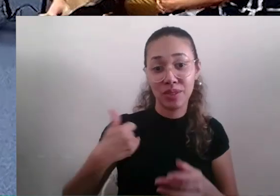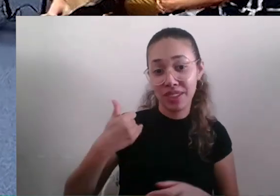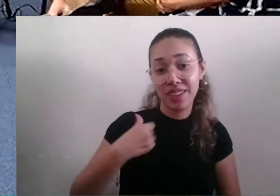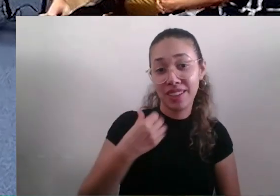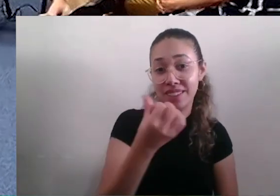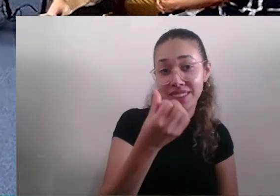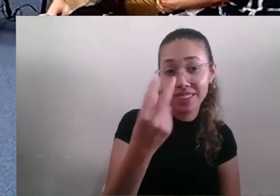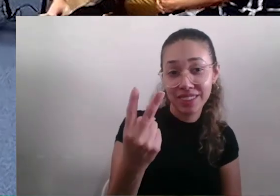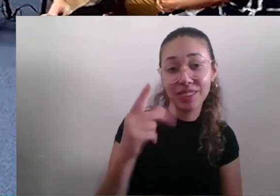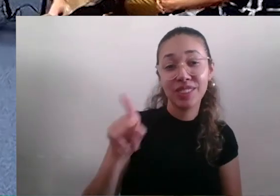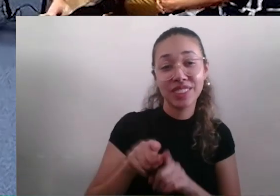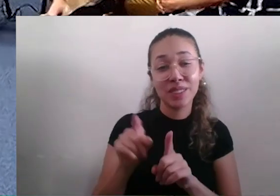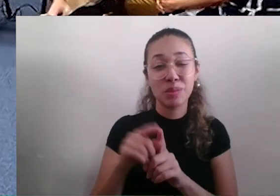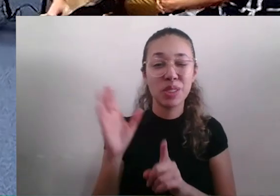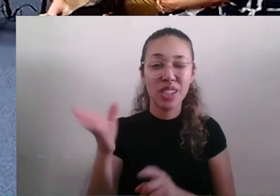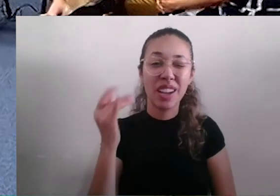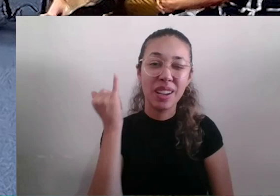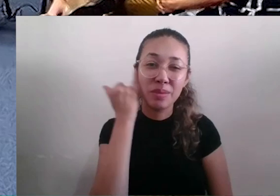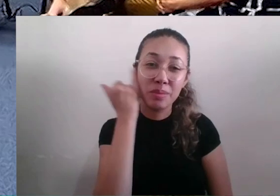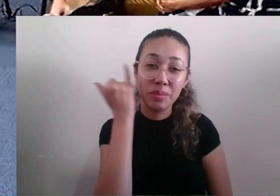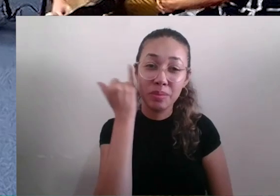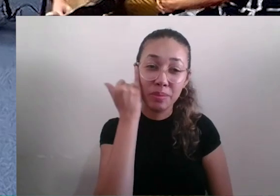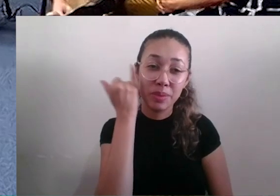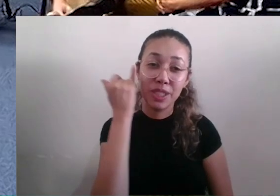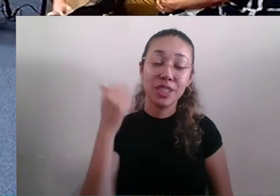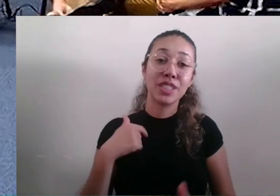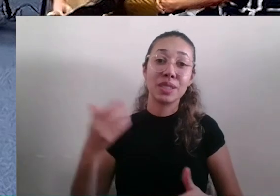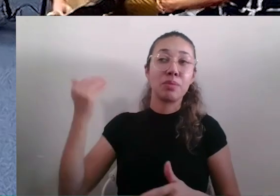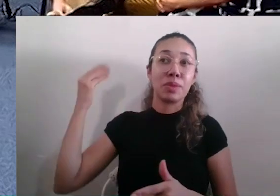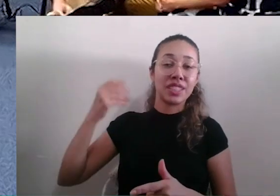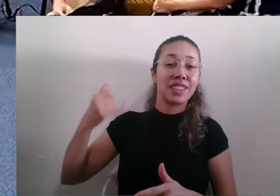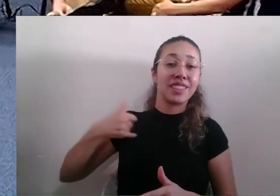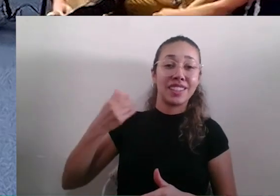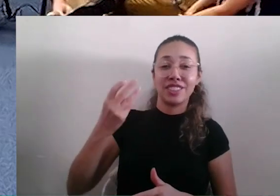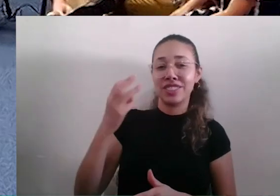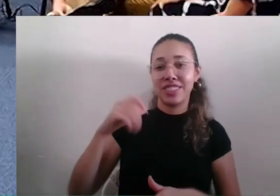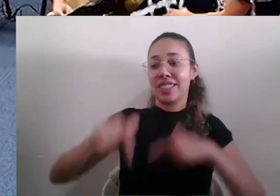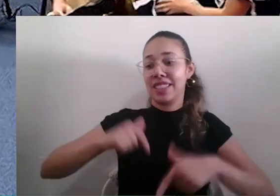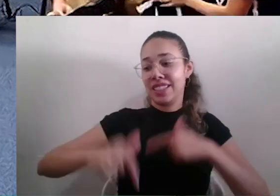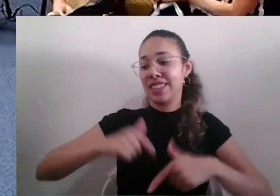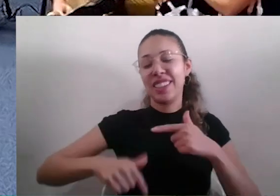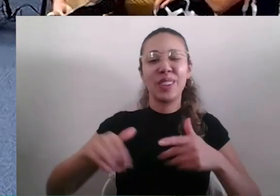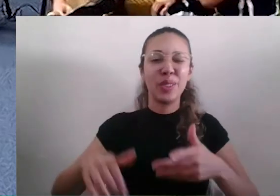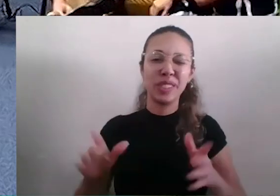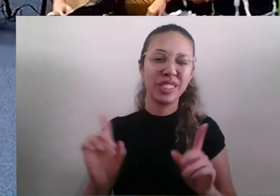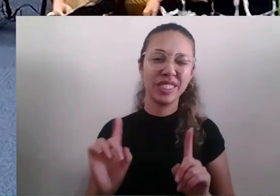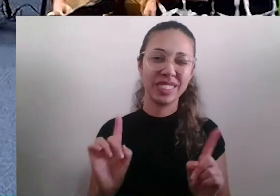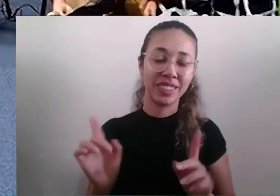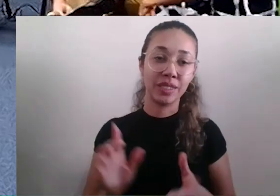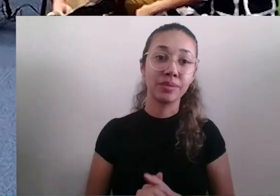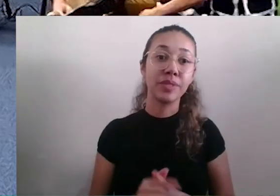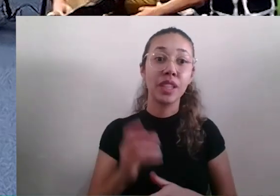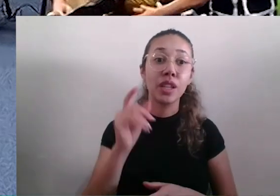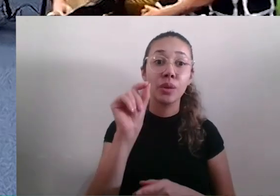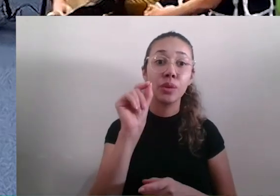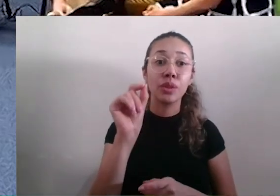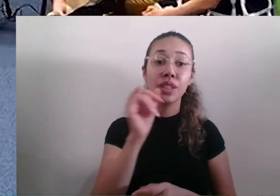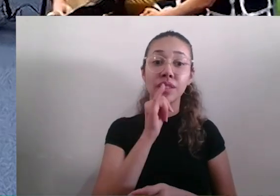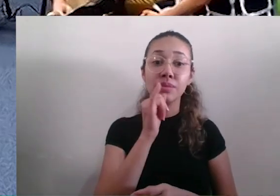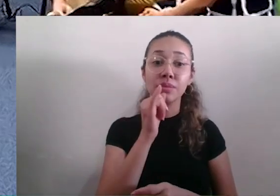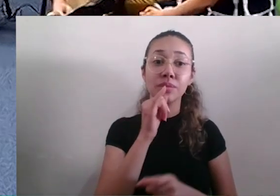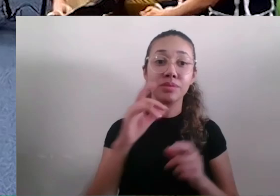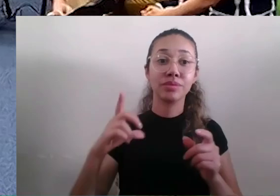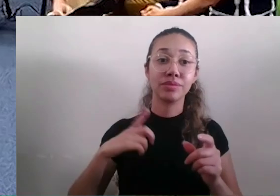entendeu Já não quero trabalhar tanto quanto eu queria quando eu tinha 30 eu faria uma série sobre Que diabos é abolicionismo